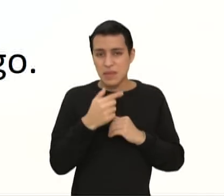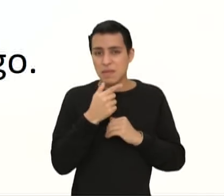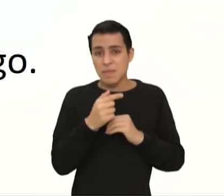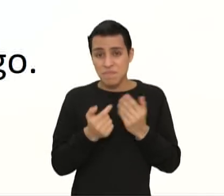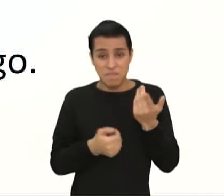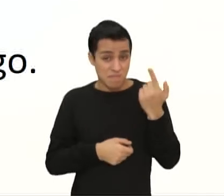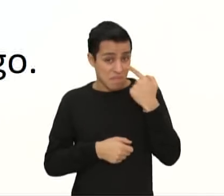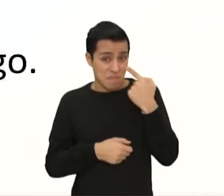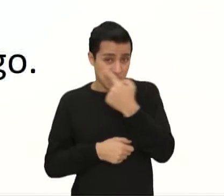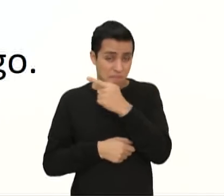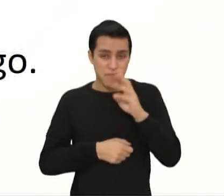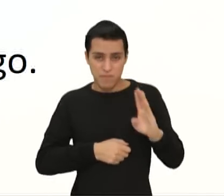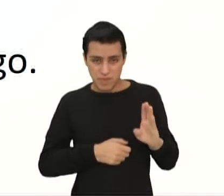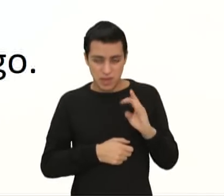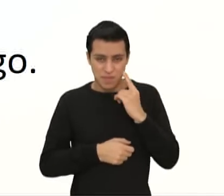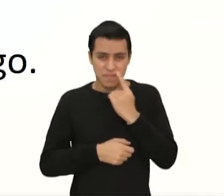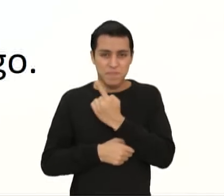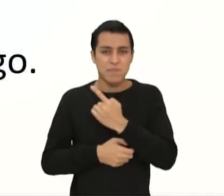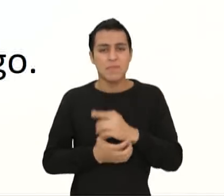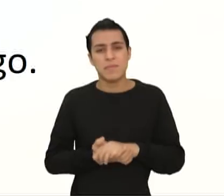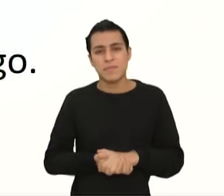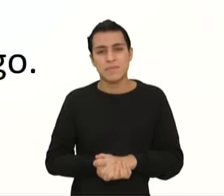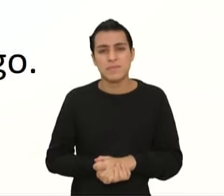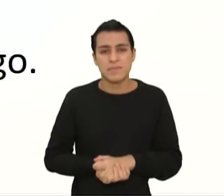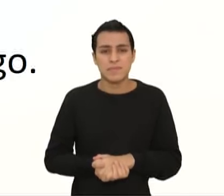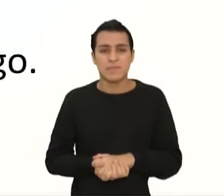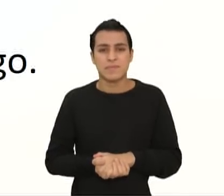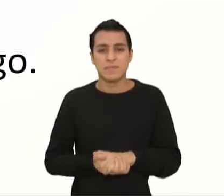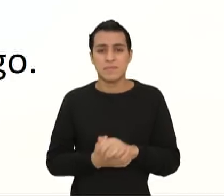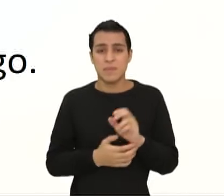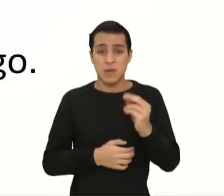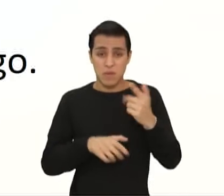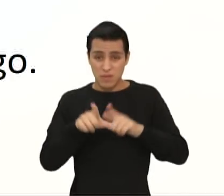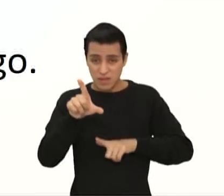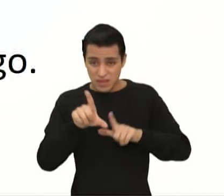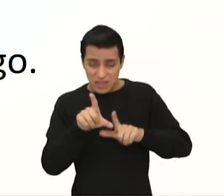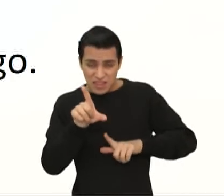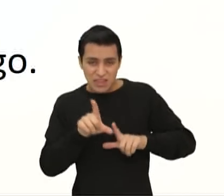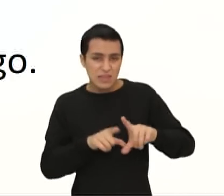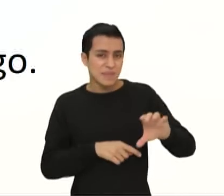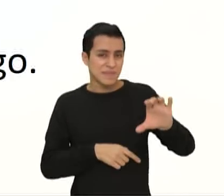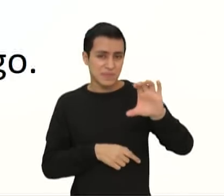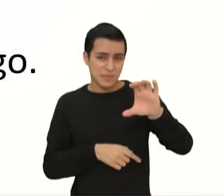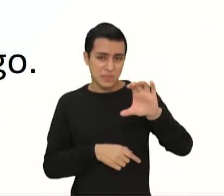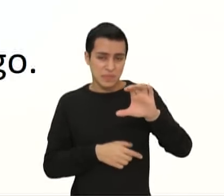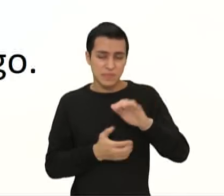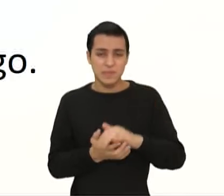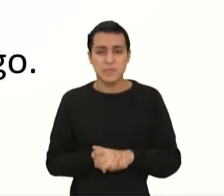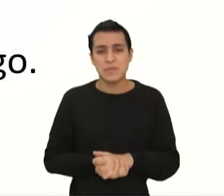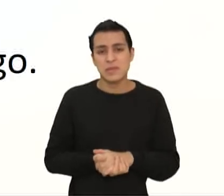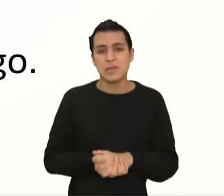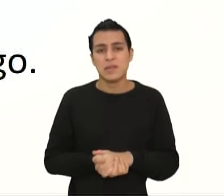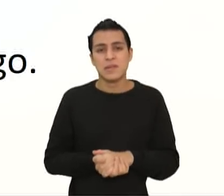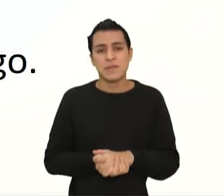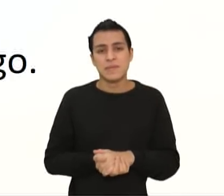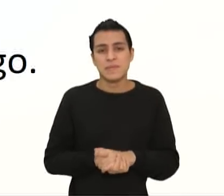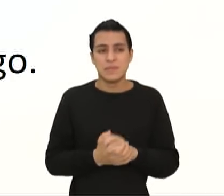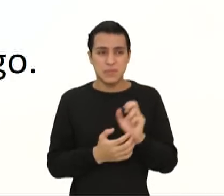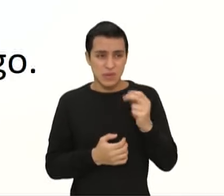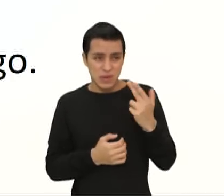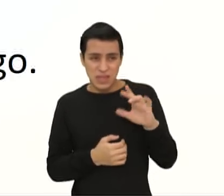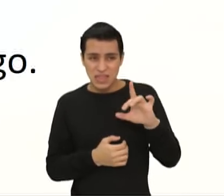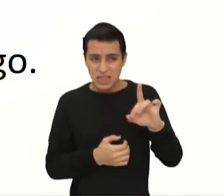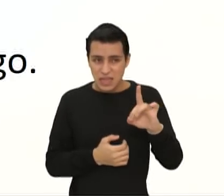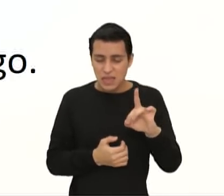pressas. Letra B. Os bailarinos começaram a dançar. Letra C. No sítio andamos a cavalo. Letra